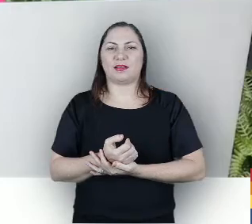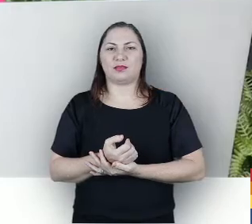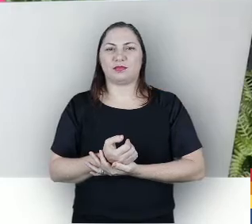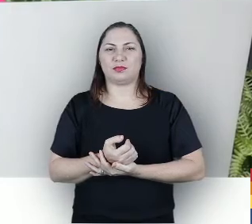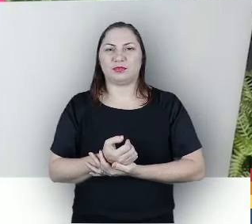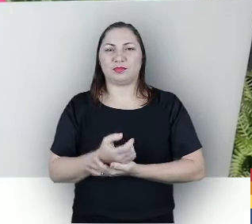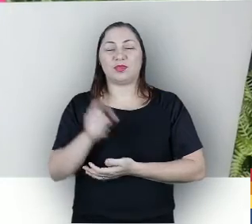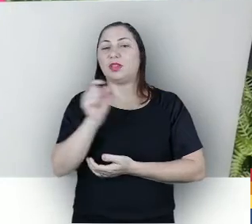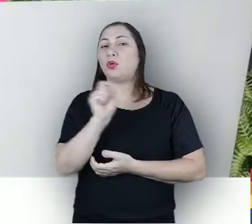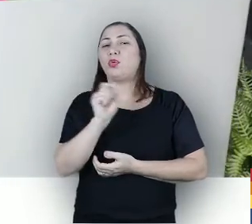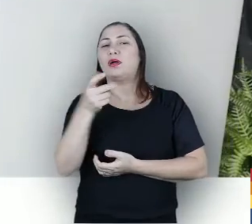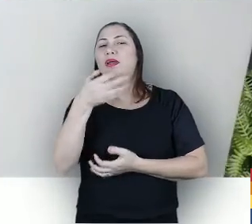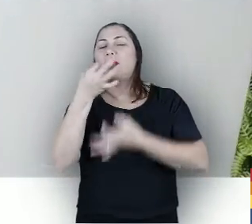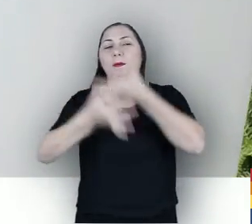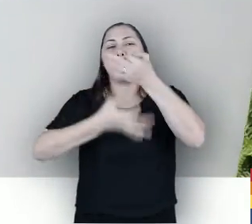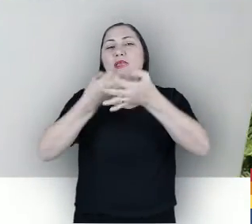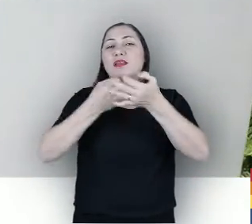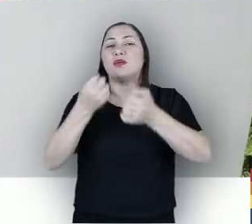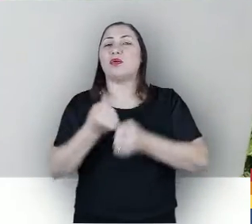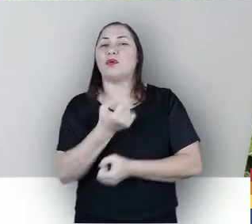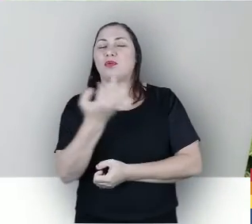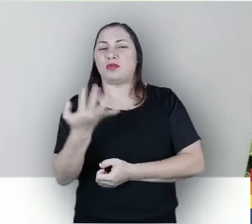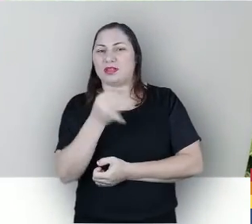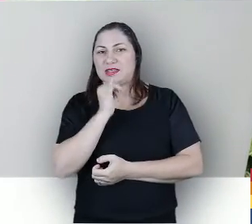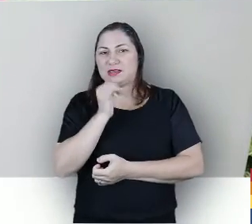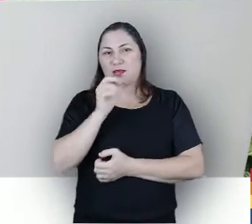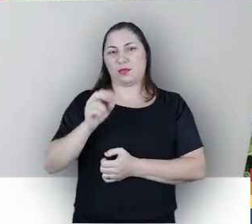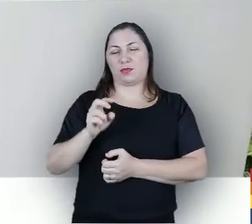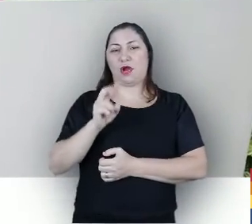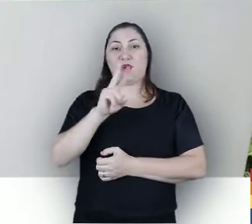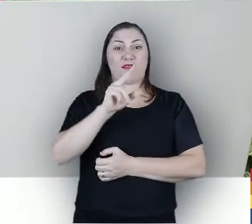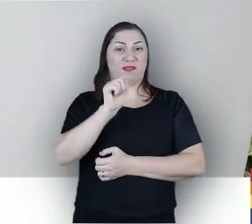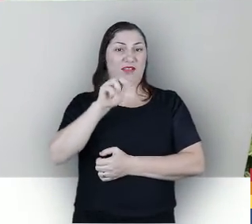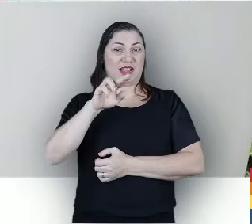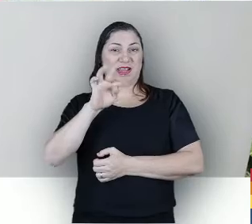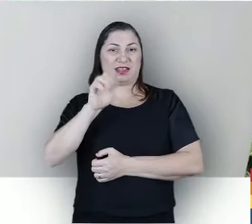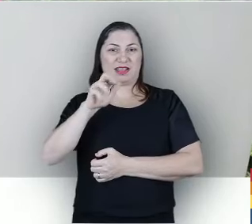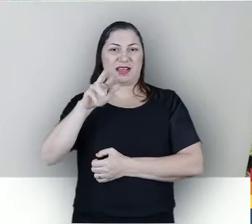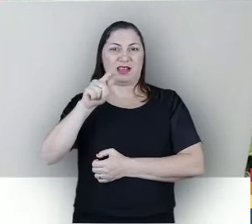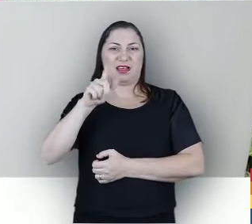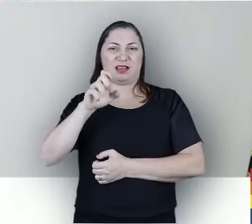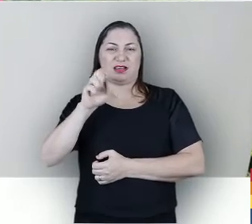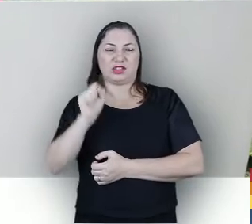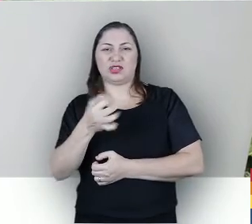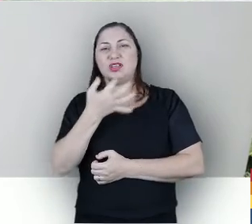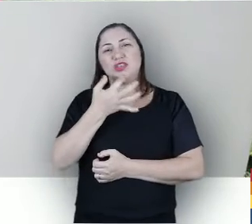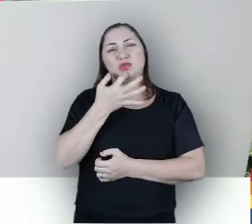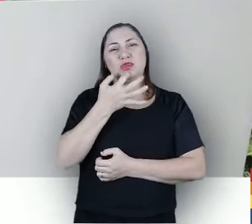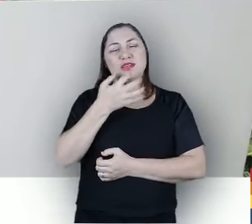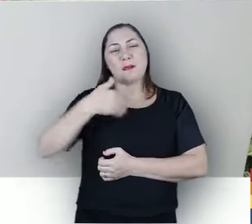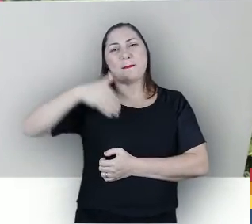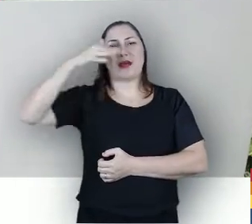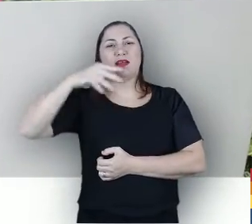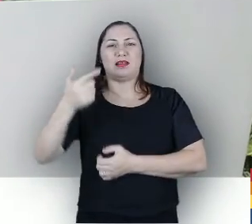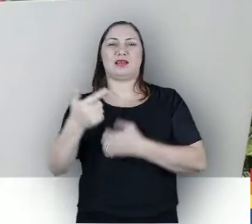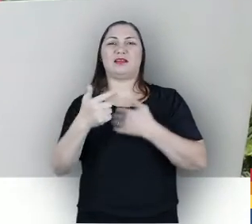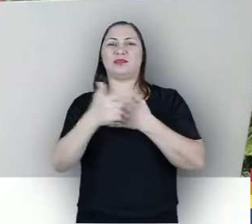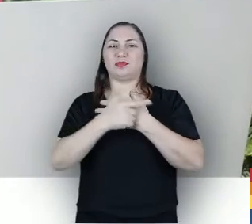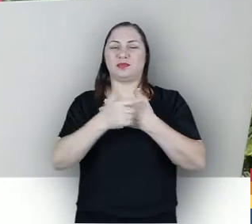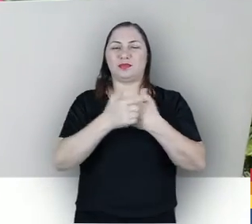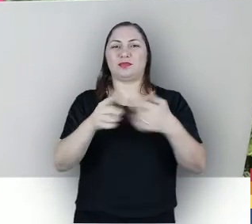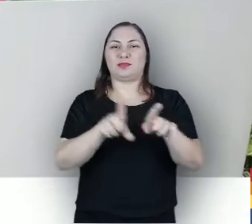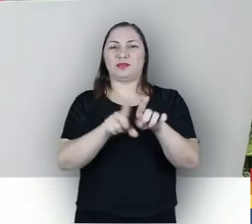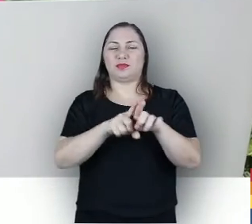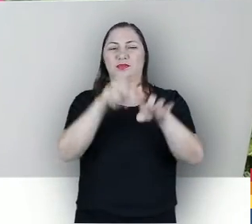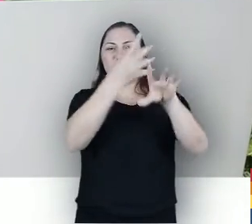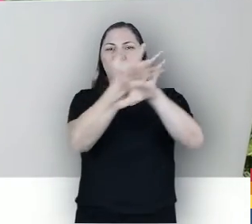Perfeito. Certo. E aproveitando essa discussão, eu também gostaria que a gente comentasse aqui tenho mais um questionamento para fazer para